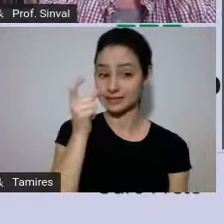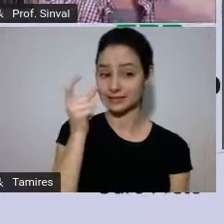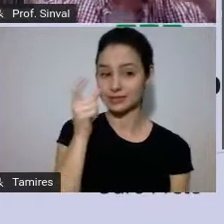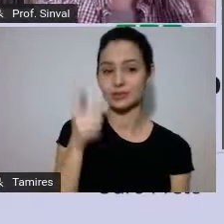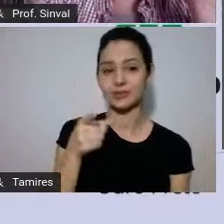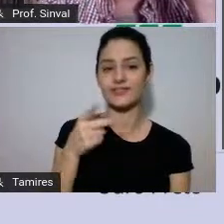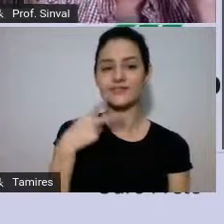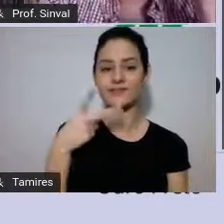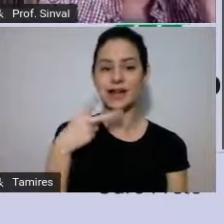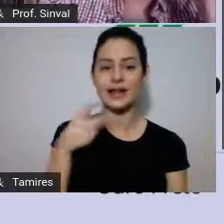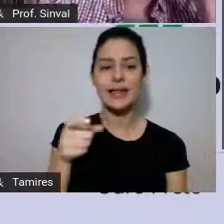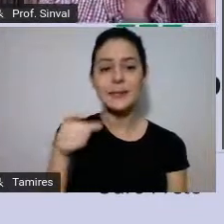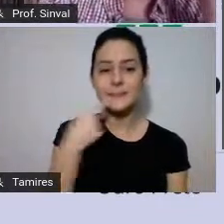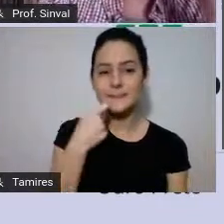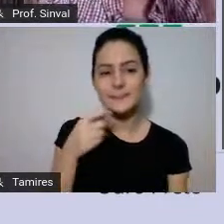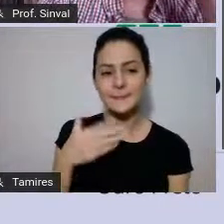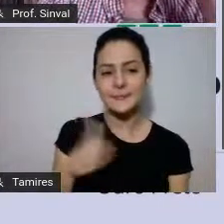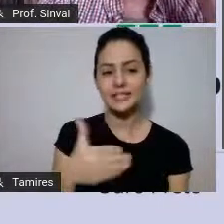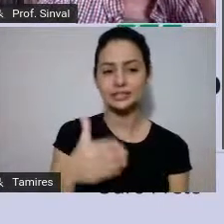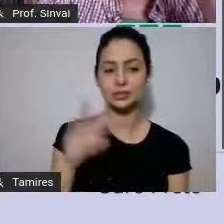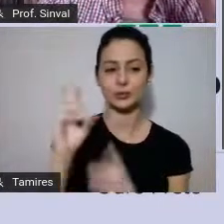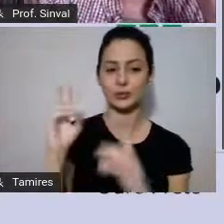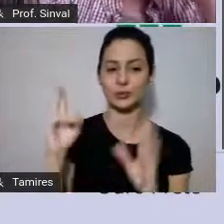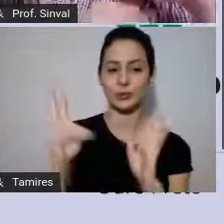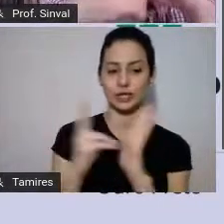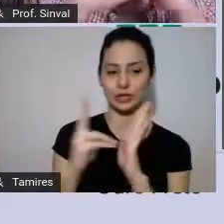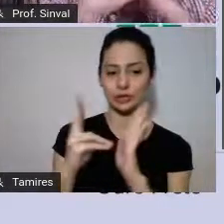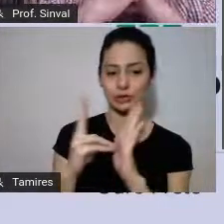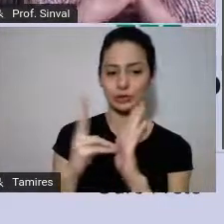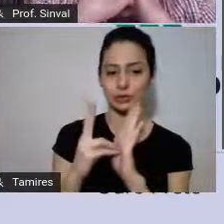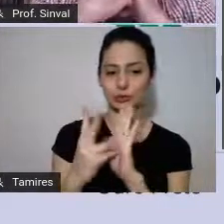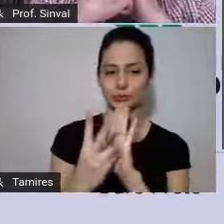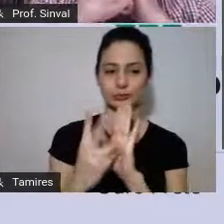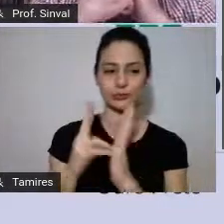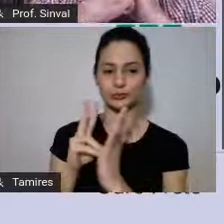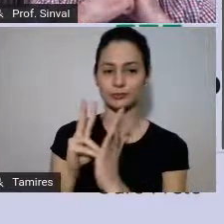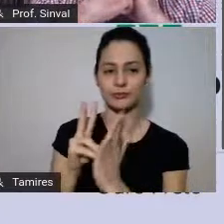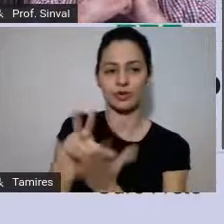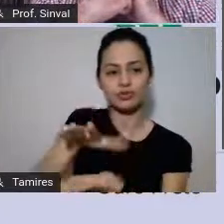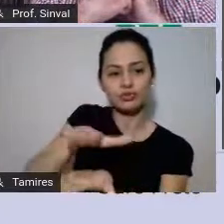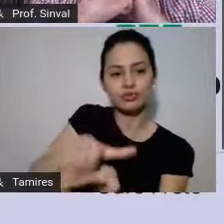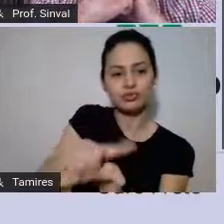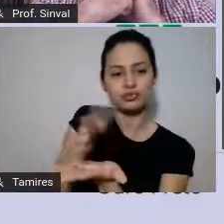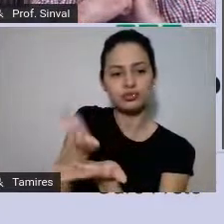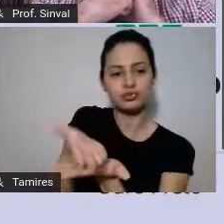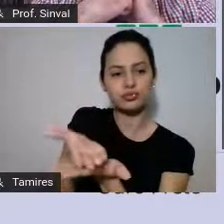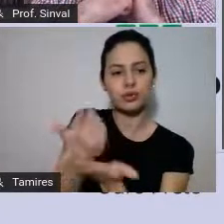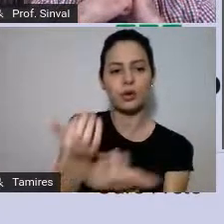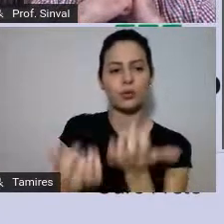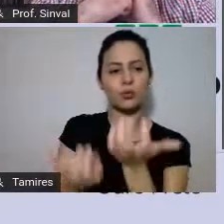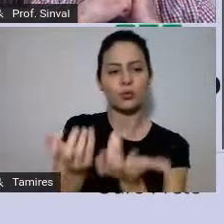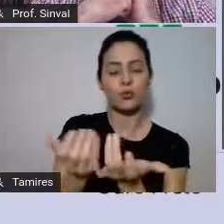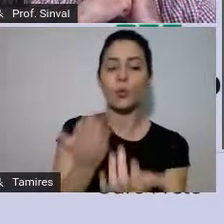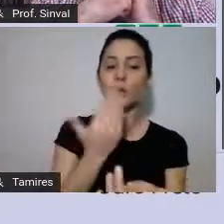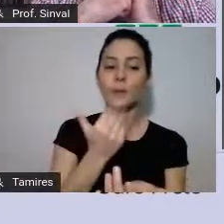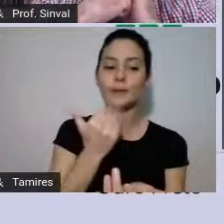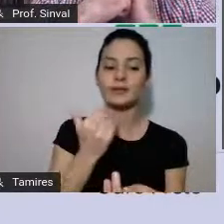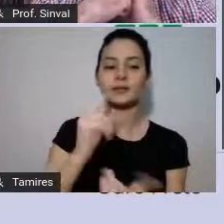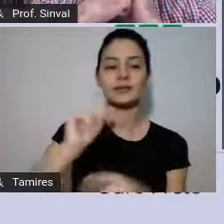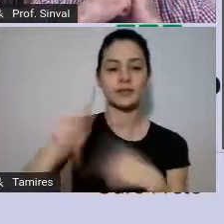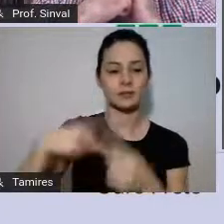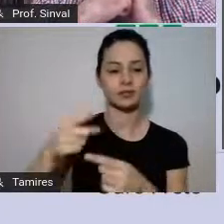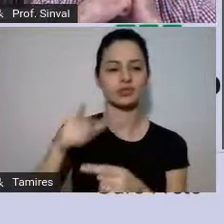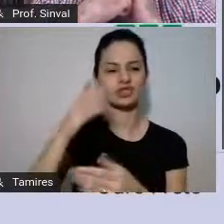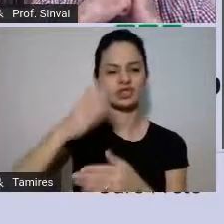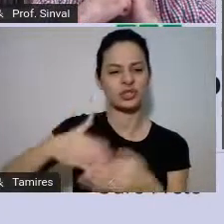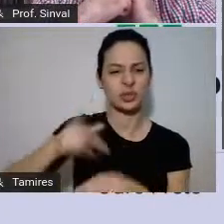que é um peixe que os índios da terra cozinham, assam para comer, mas depois de tirar a couraça, porque ele é um peixe